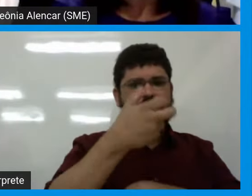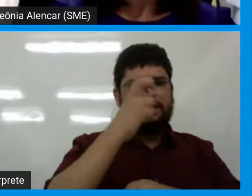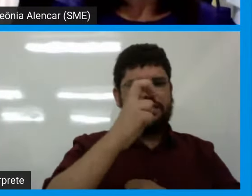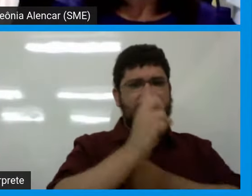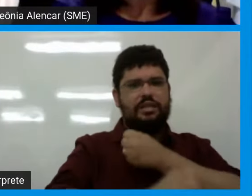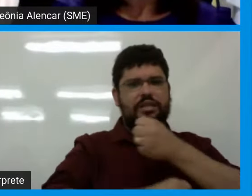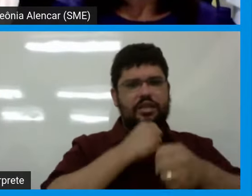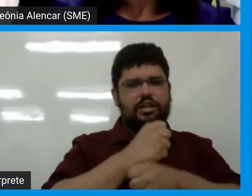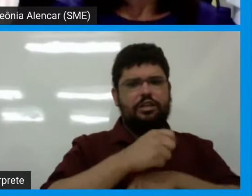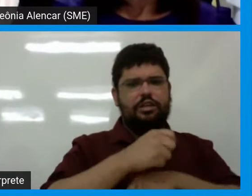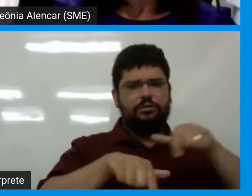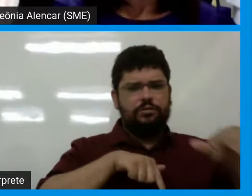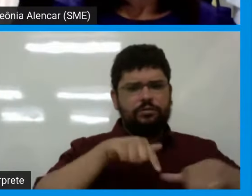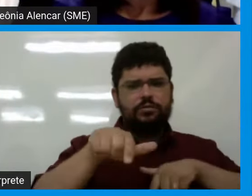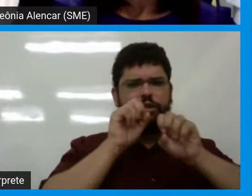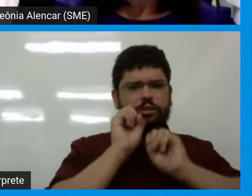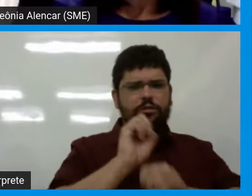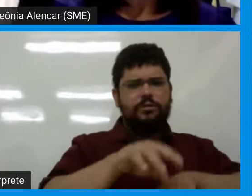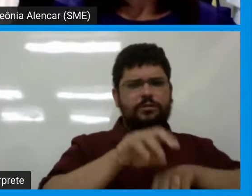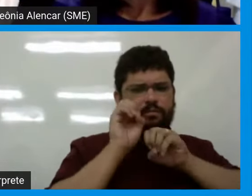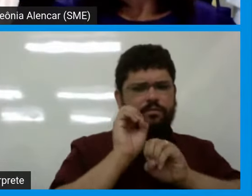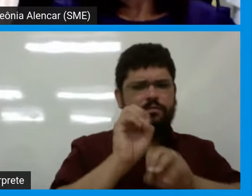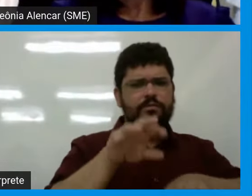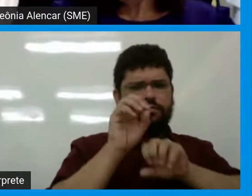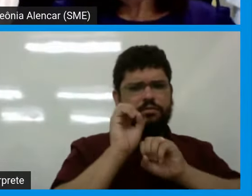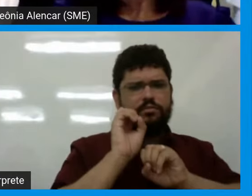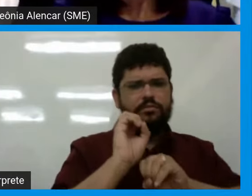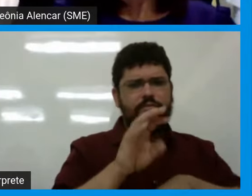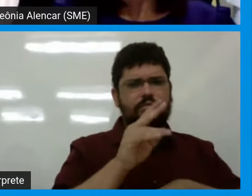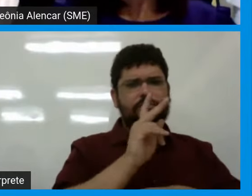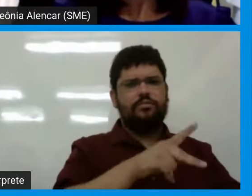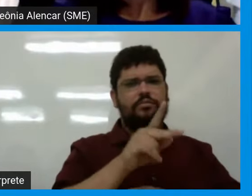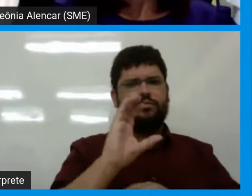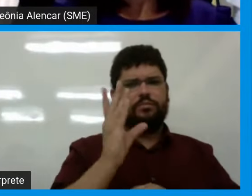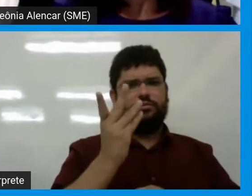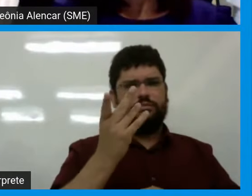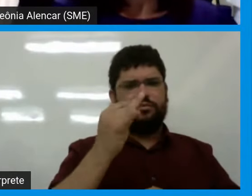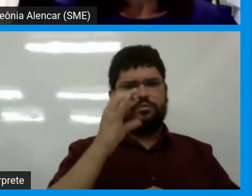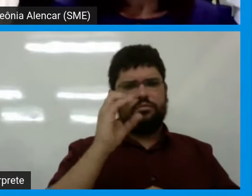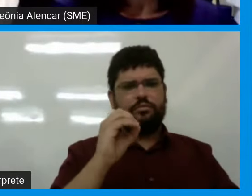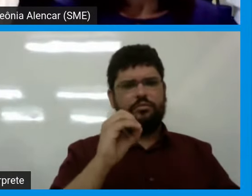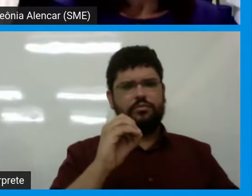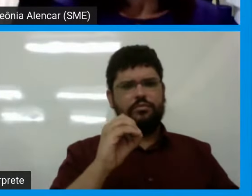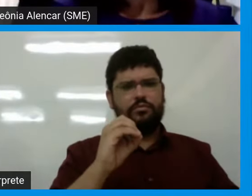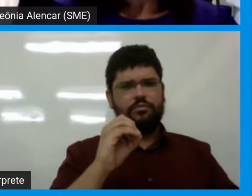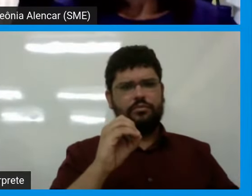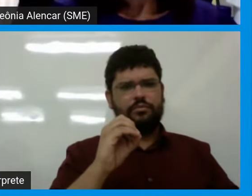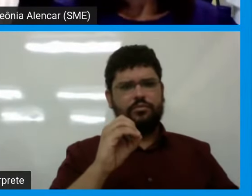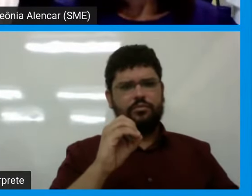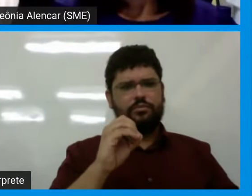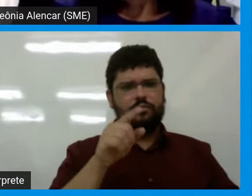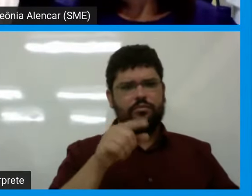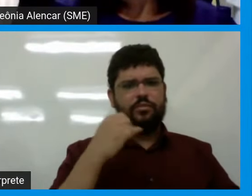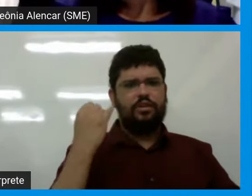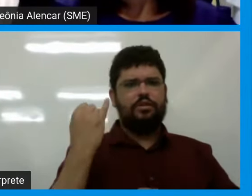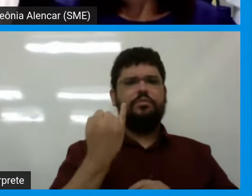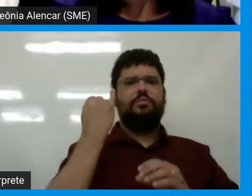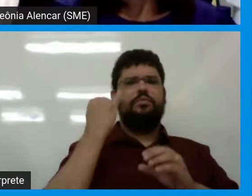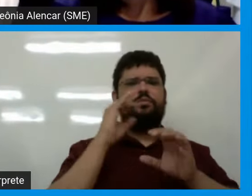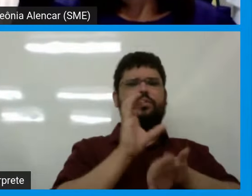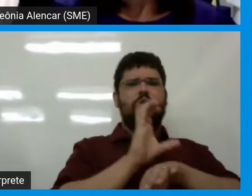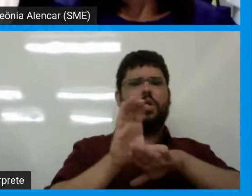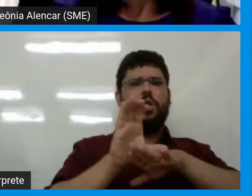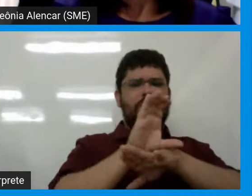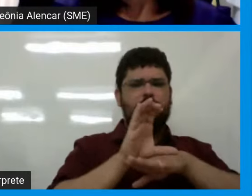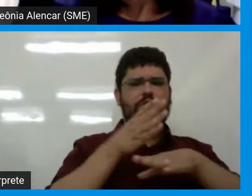trabalho, atuando em prol da educação, o professor Chico Dantas, ele ocupou a cadeira de importantes conselhos, dentro e fora